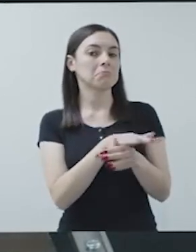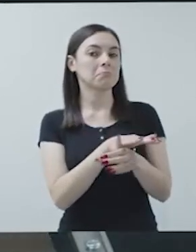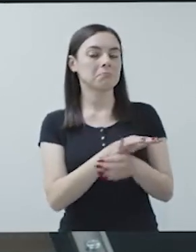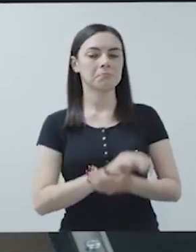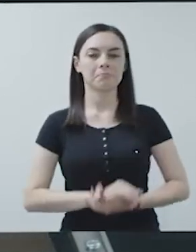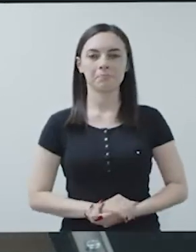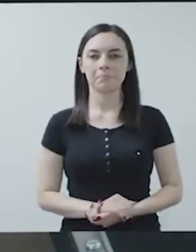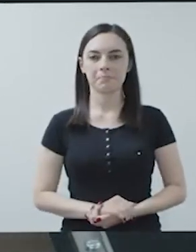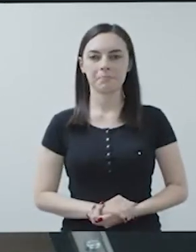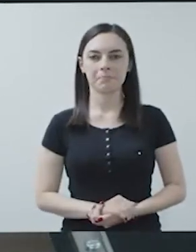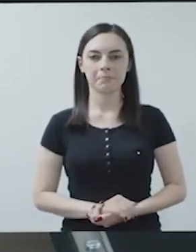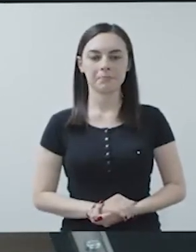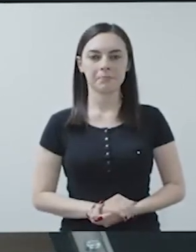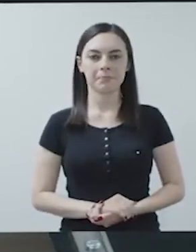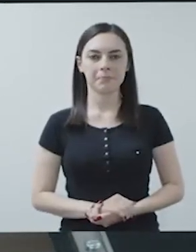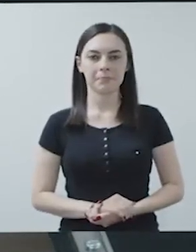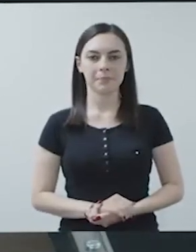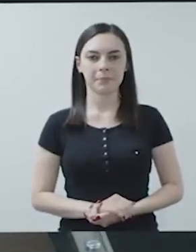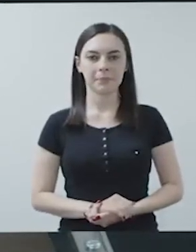lá.